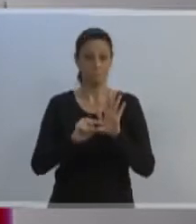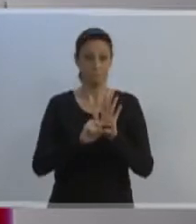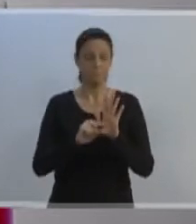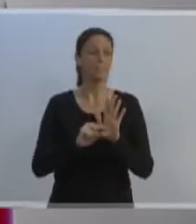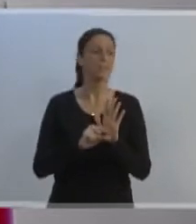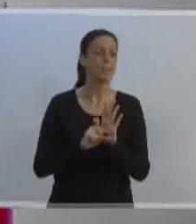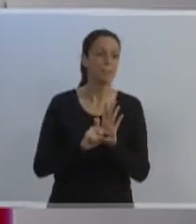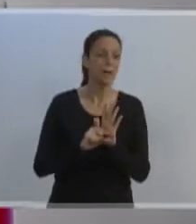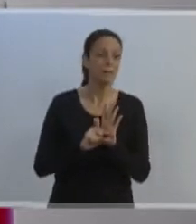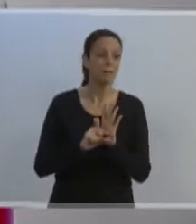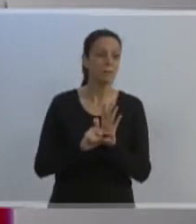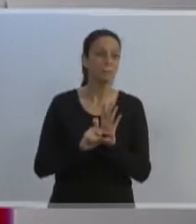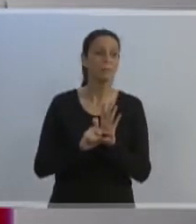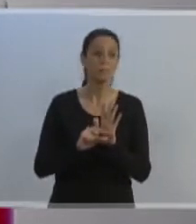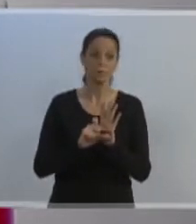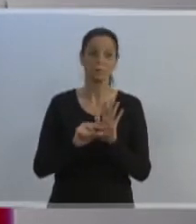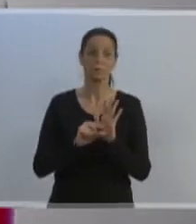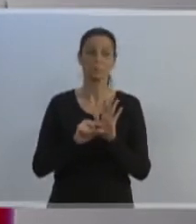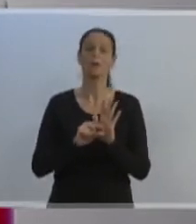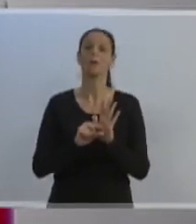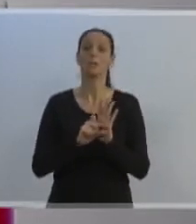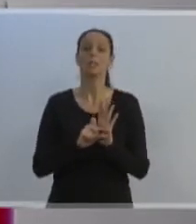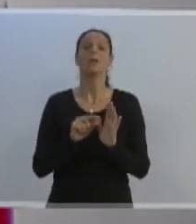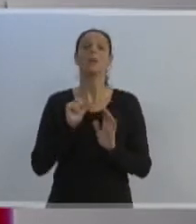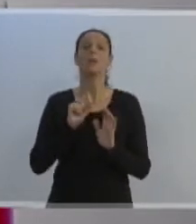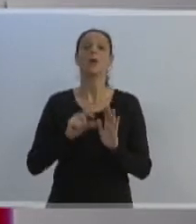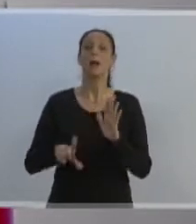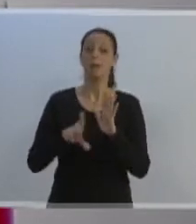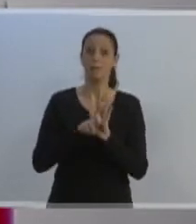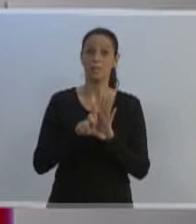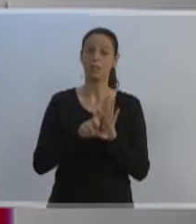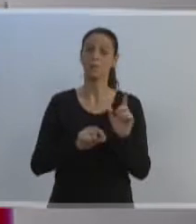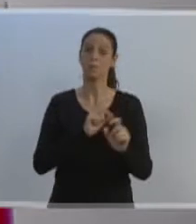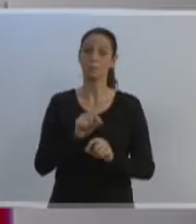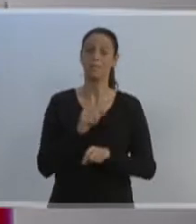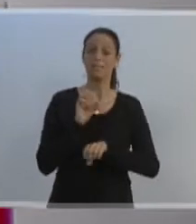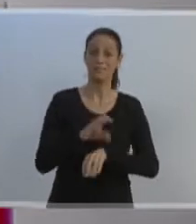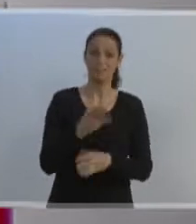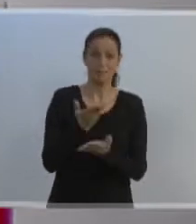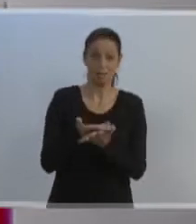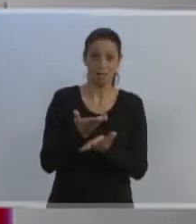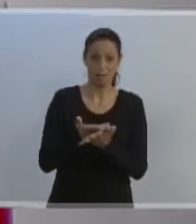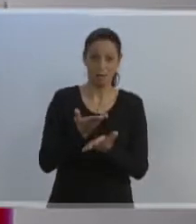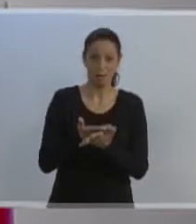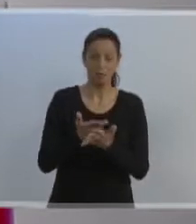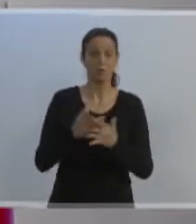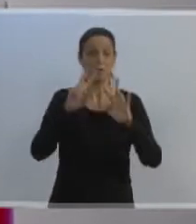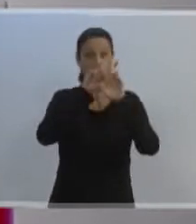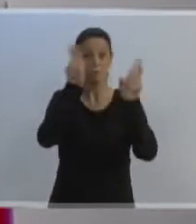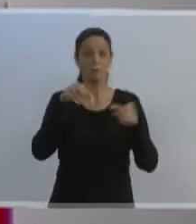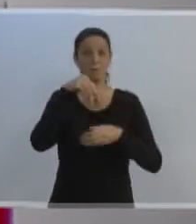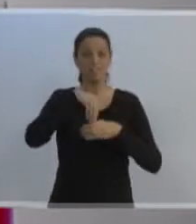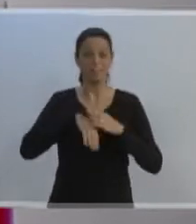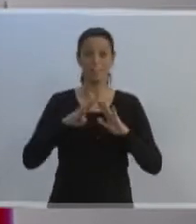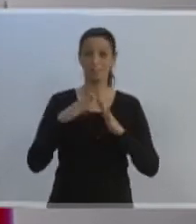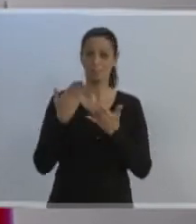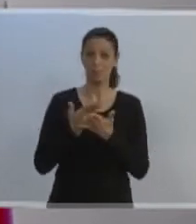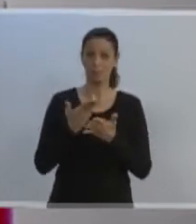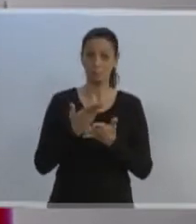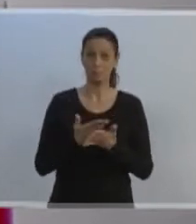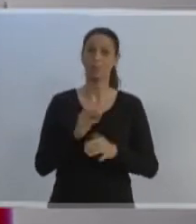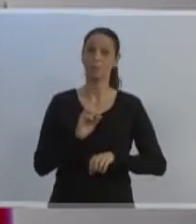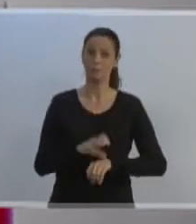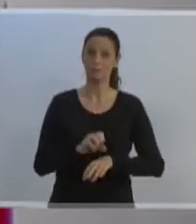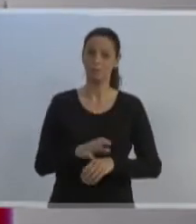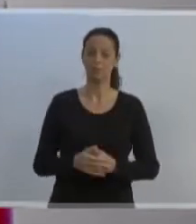os referenciais prescritos em lei para a ministração de aulas e abordagem nas instituições de